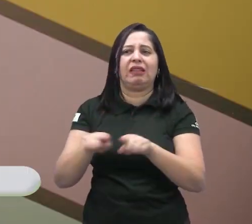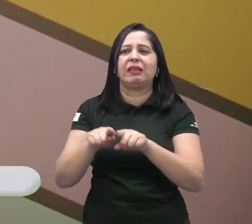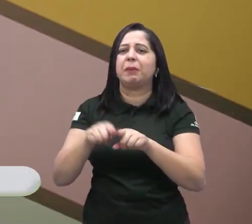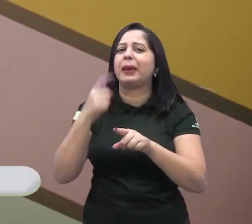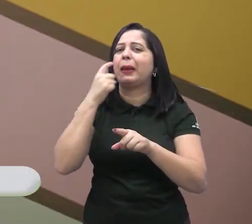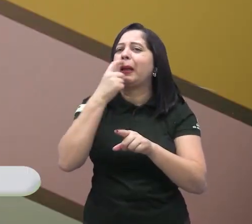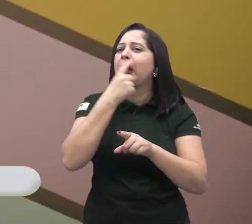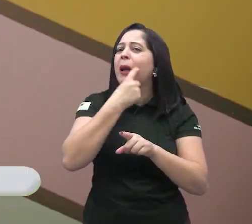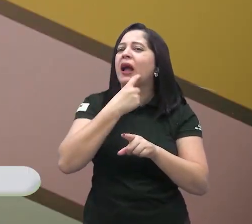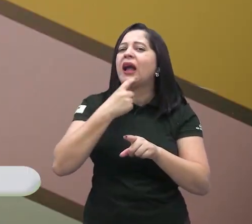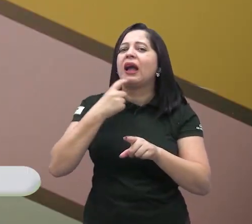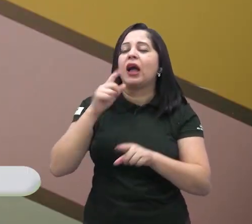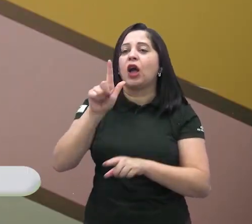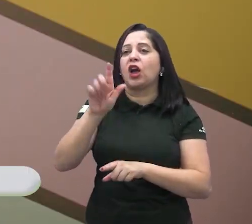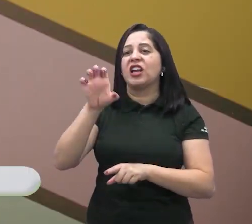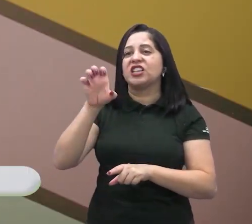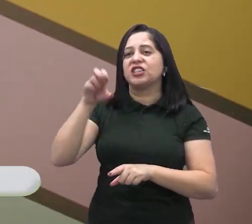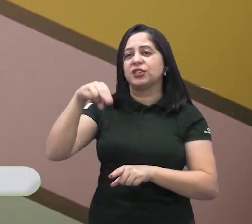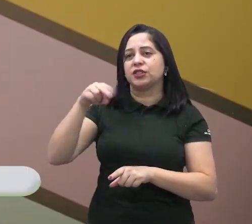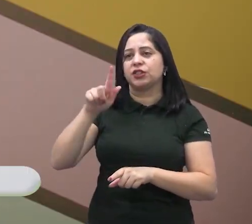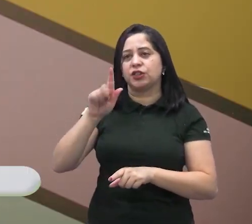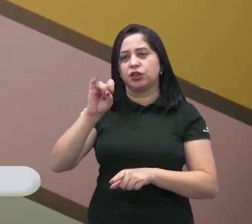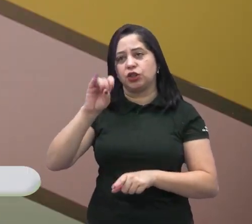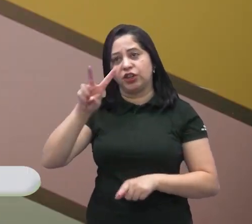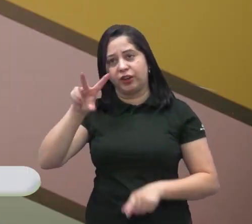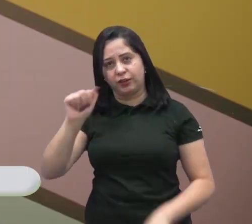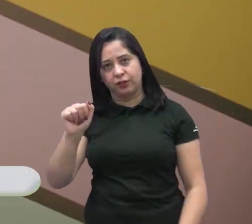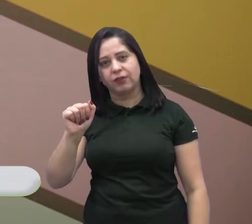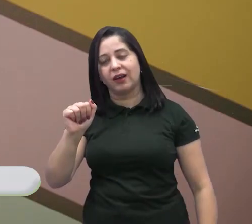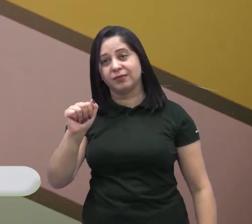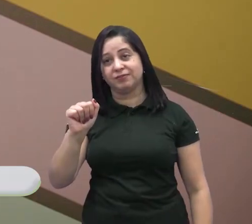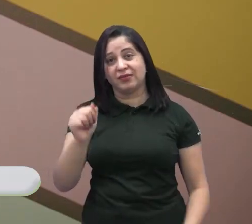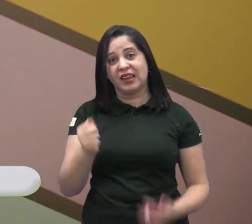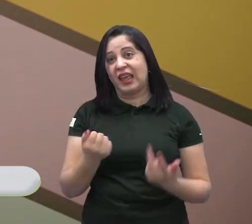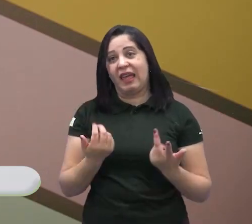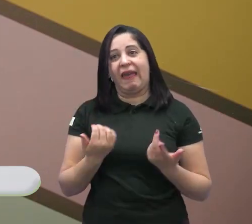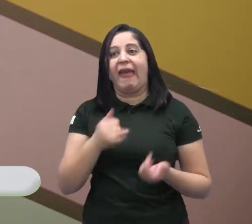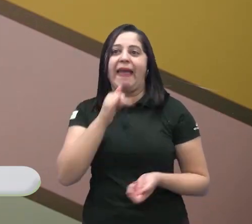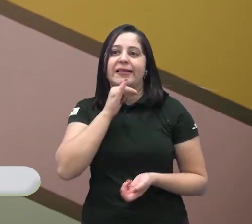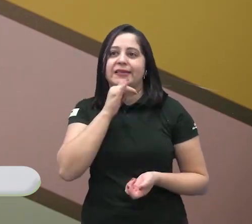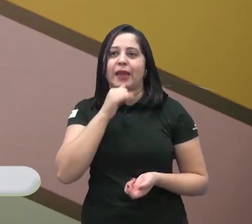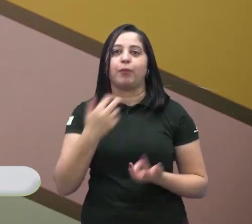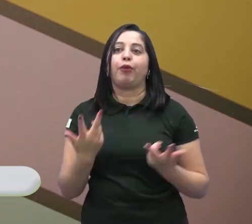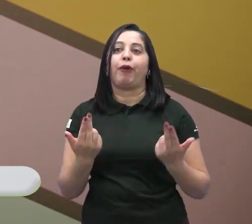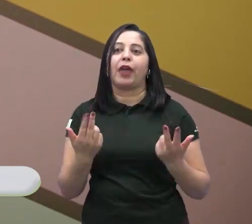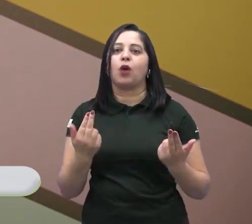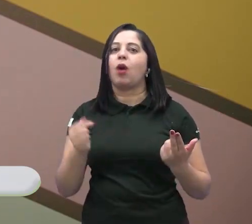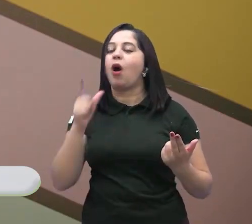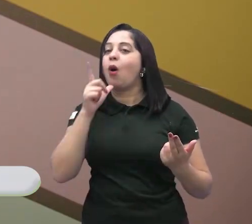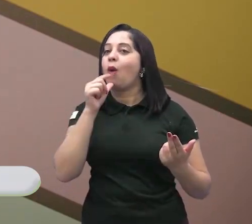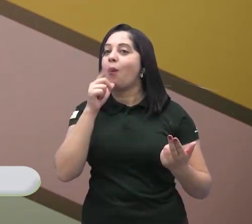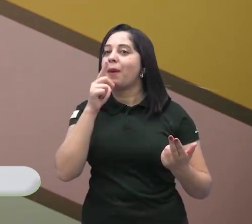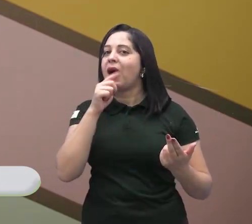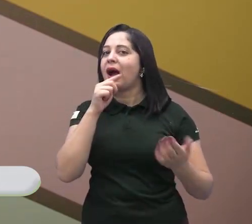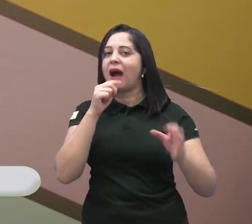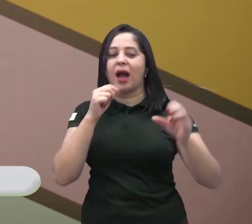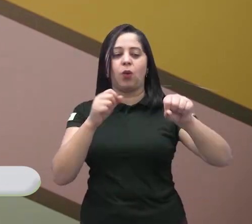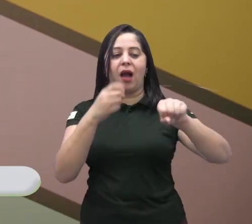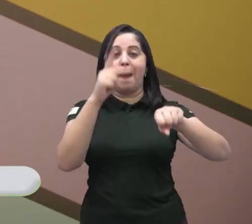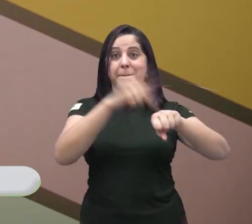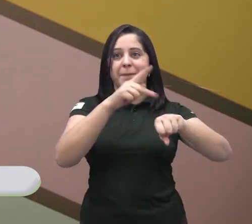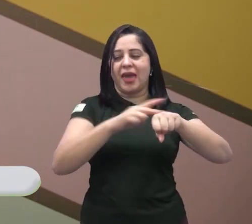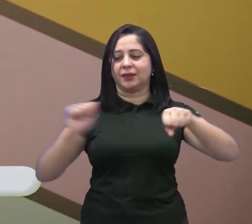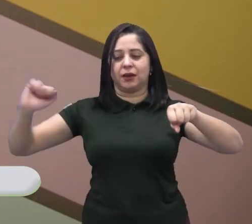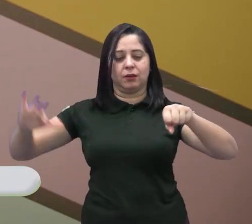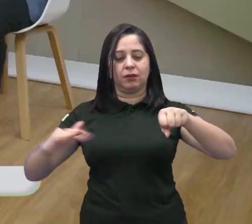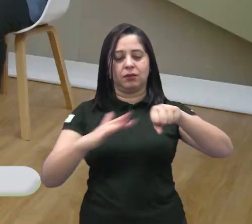ao redor dos dentes e da gengiva. Então, além dela subir, ainda tem uma erosão, é como se fosse a água do mar batendo numa rocha. Que